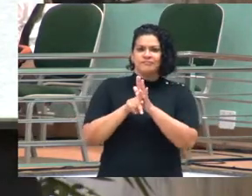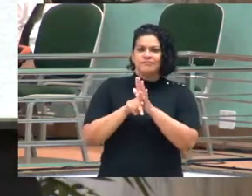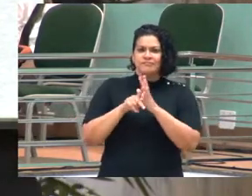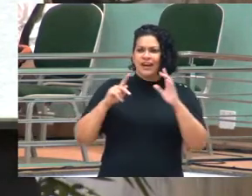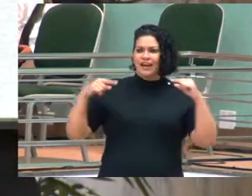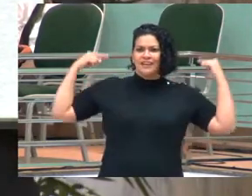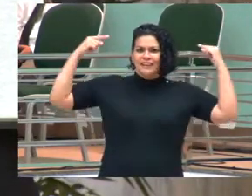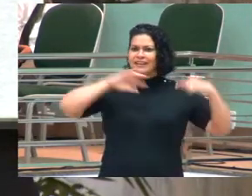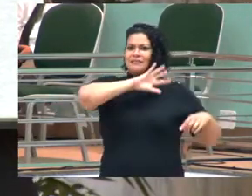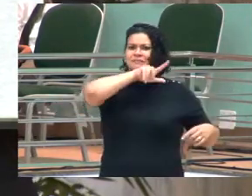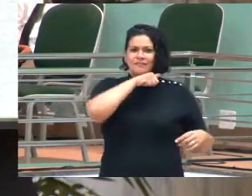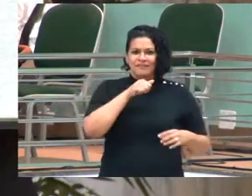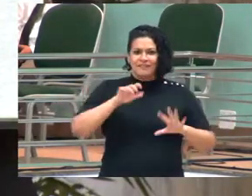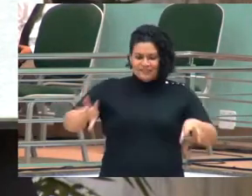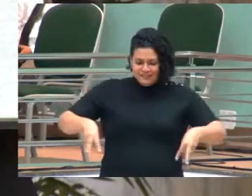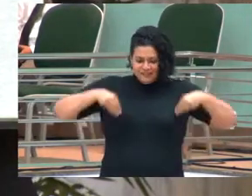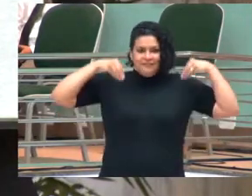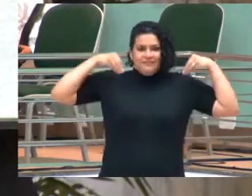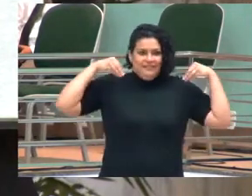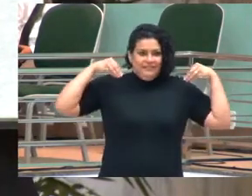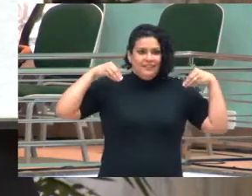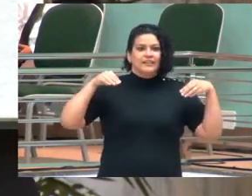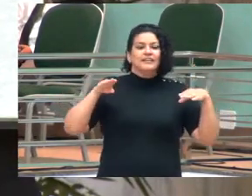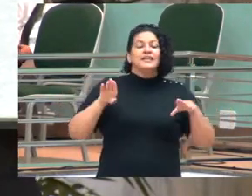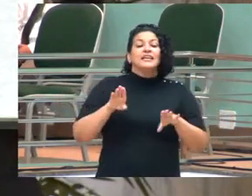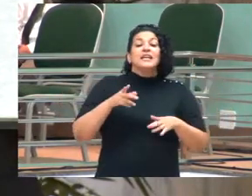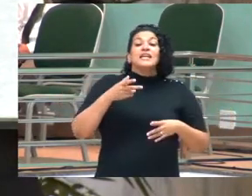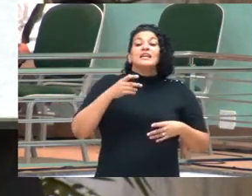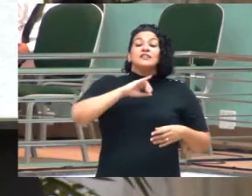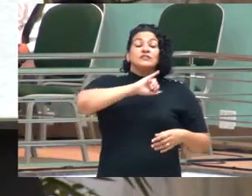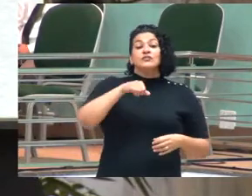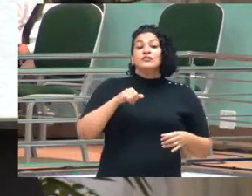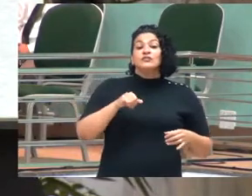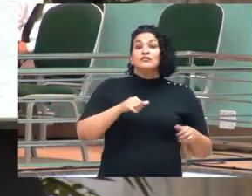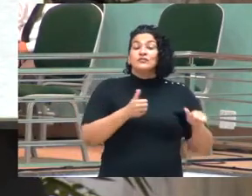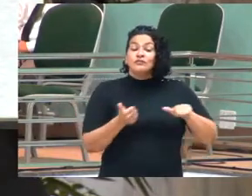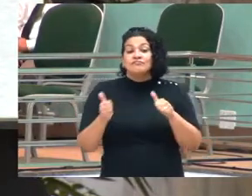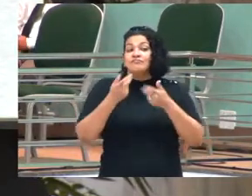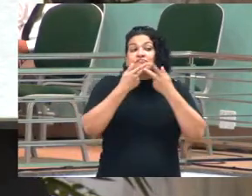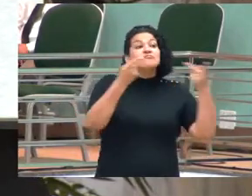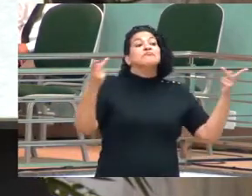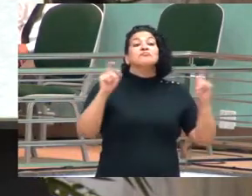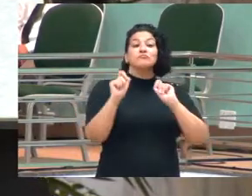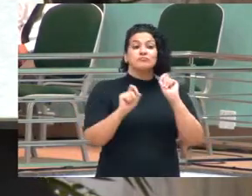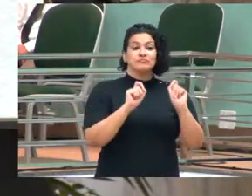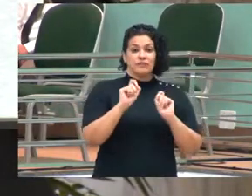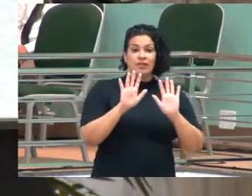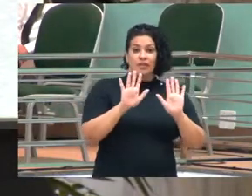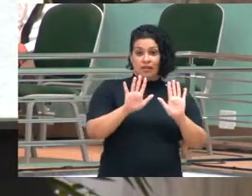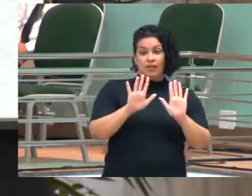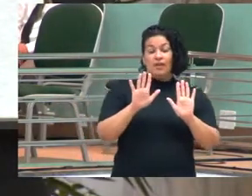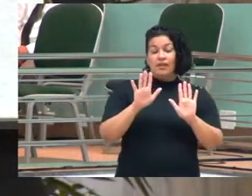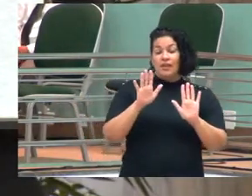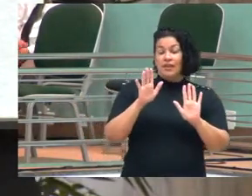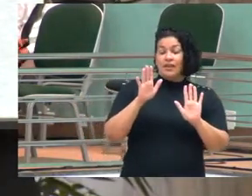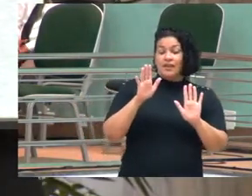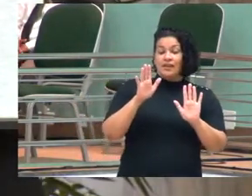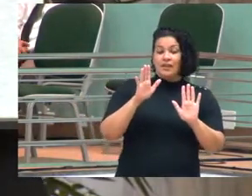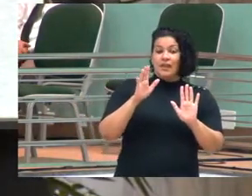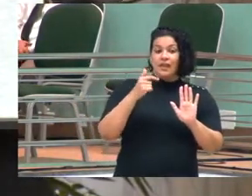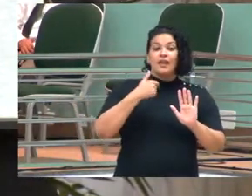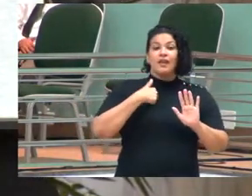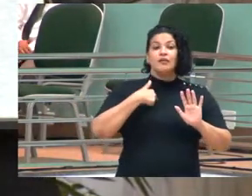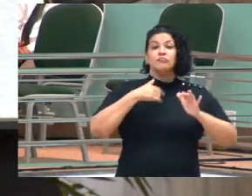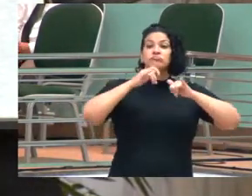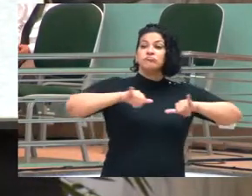aquele que é mais poderoso do que eu, do qual não sou digno de, curvando-me, desatar-lhes as correias